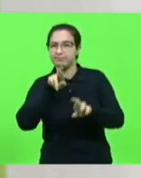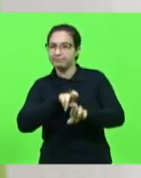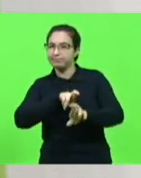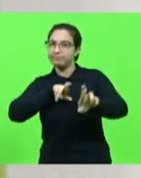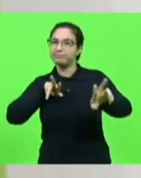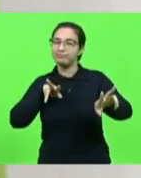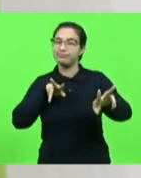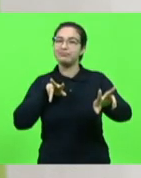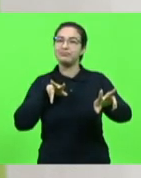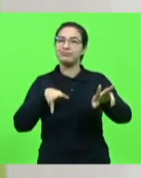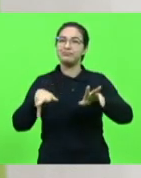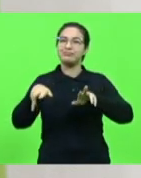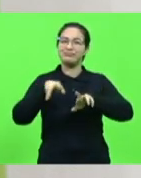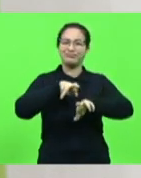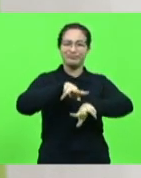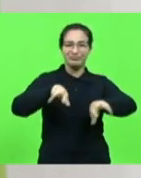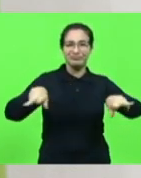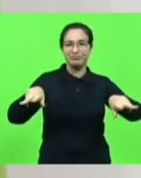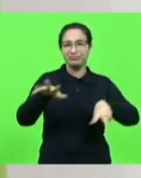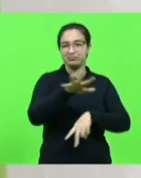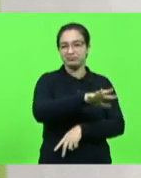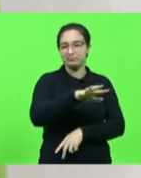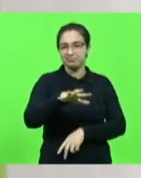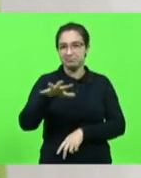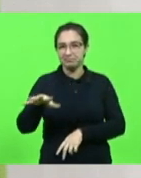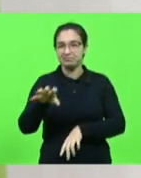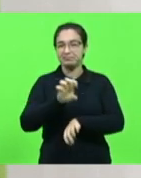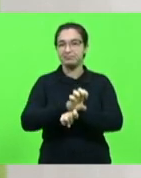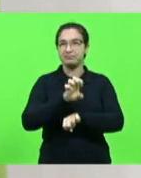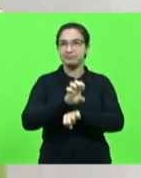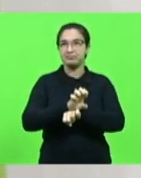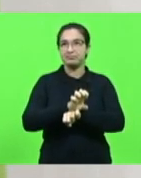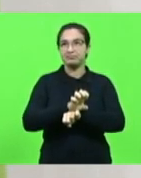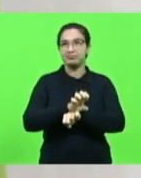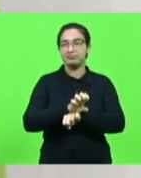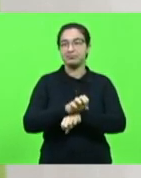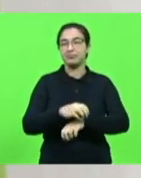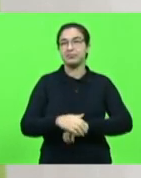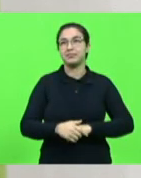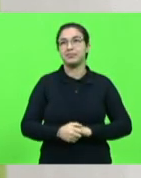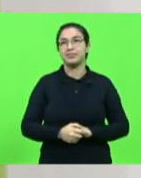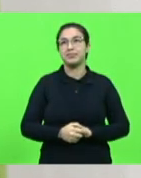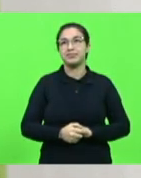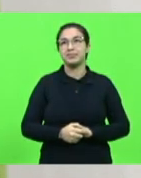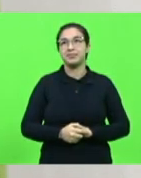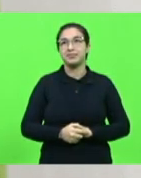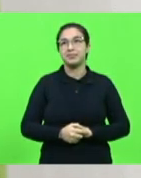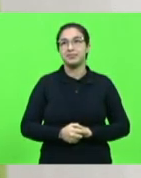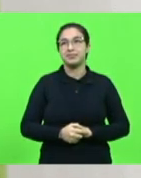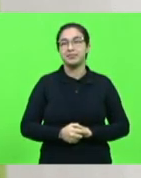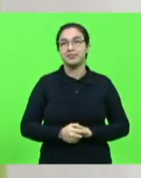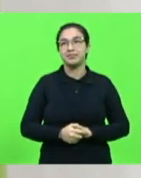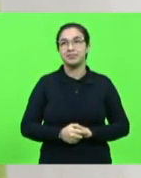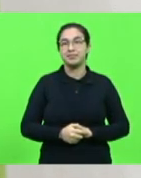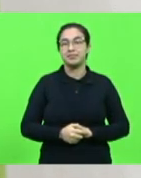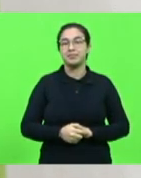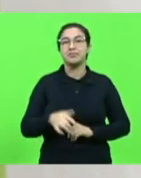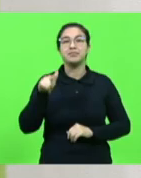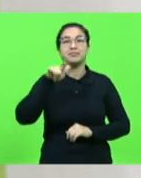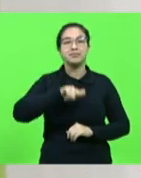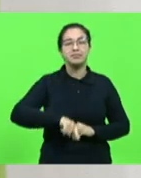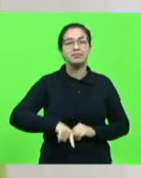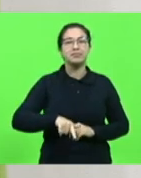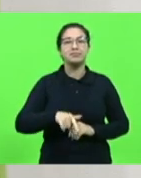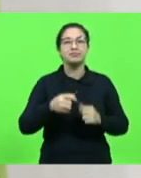as suas diversas regiões aqui do nosso Estado. E, ao encerrar, permitam-me deixar aqui, como ênfase, como síntese,